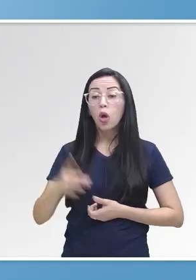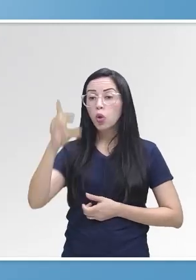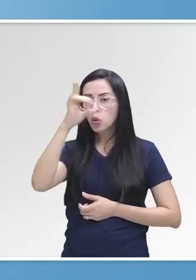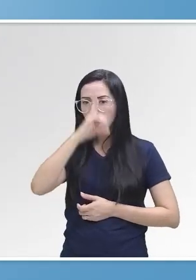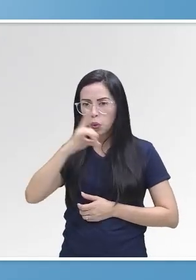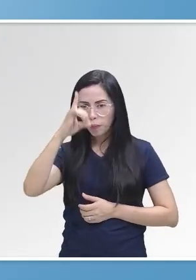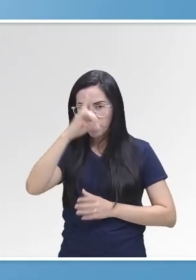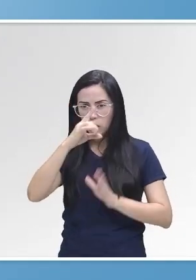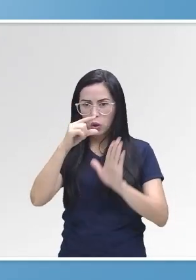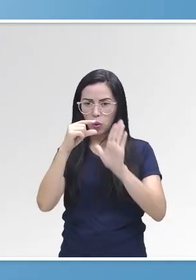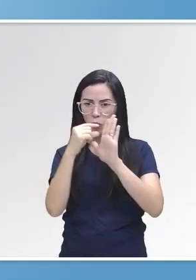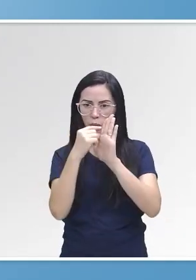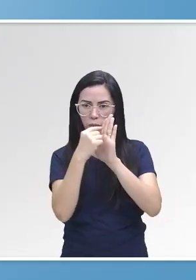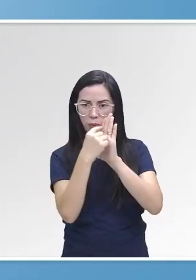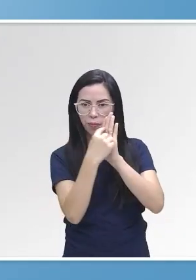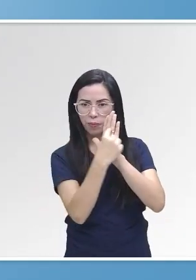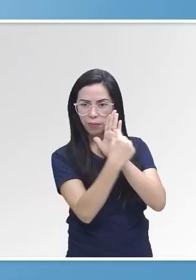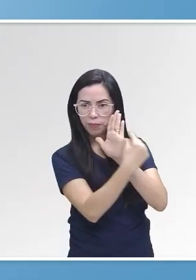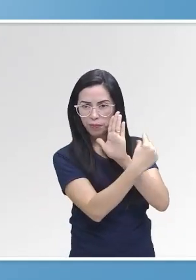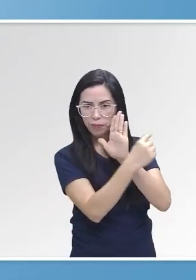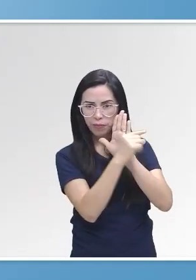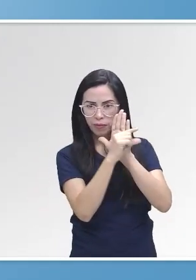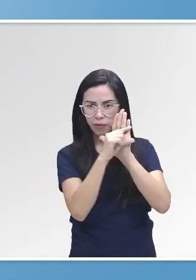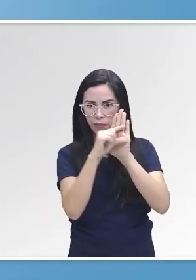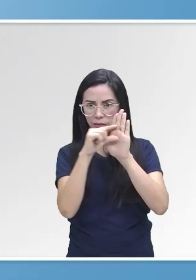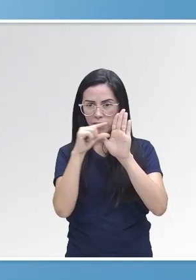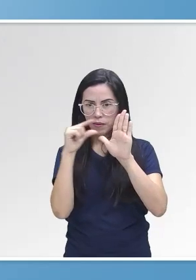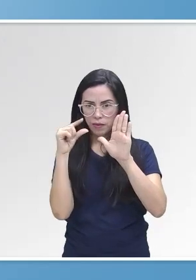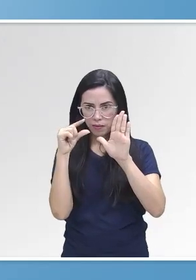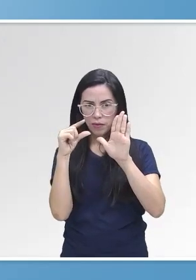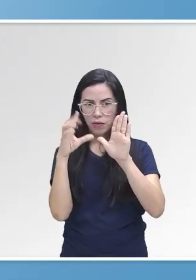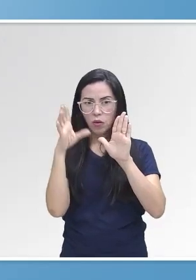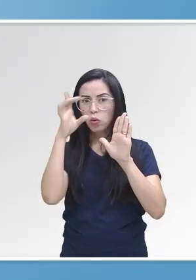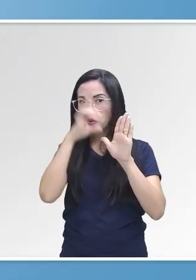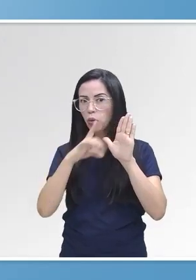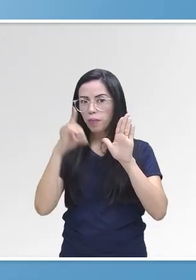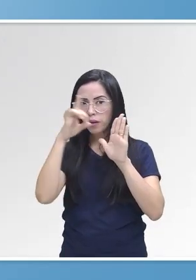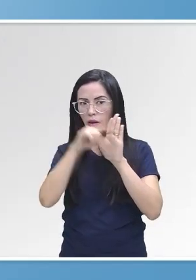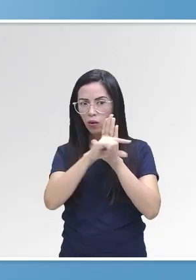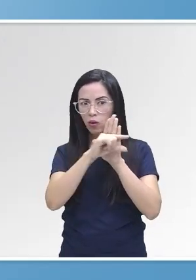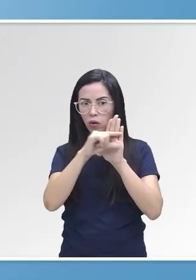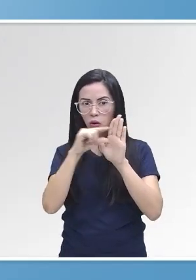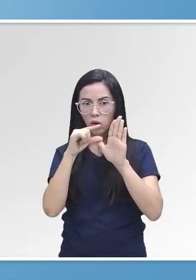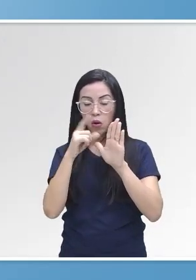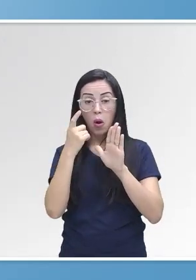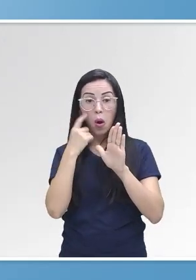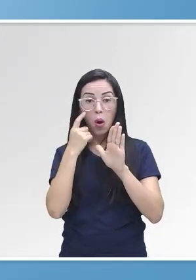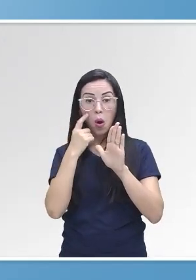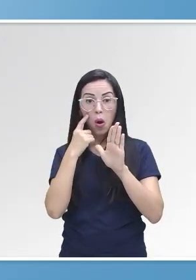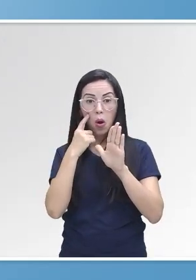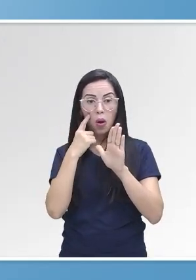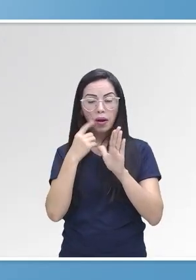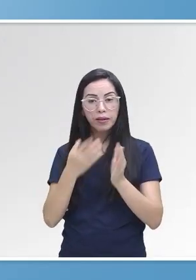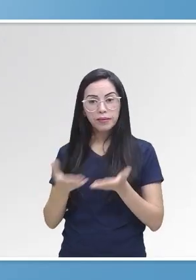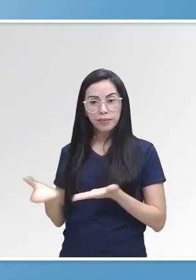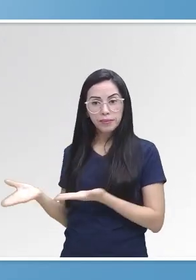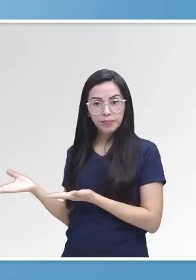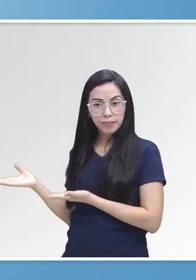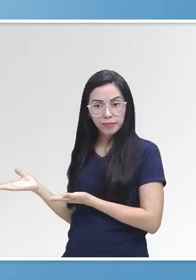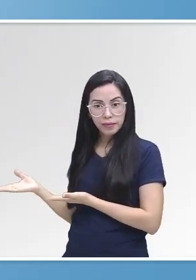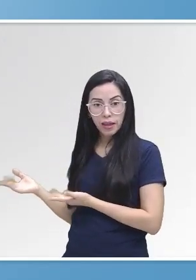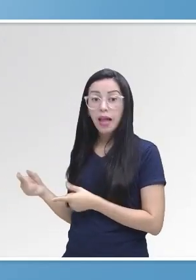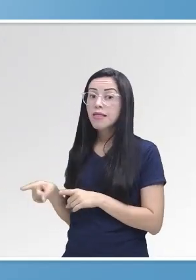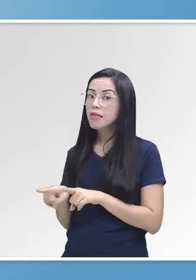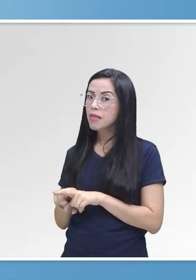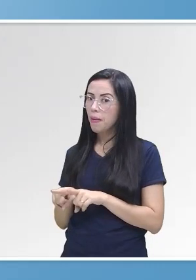vamos apresentar o gráfico assim ó só isso aqui também é uma